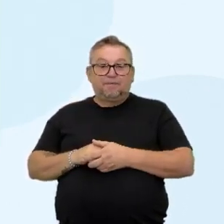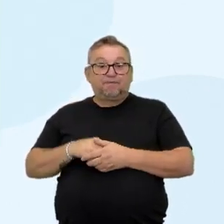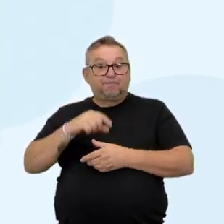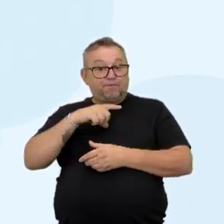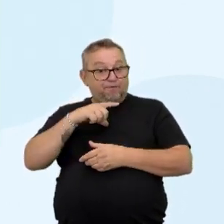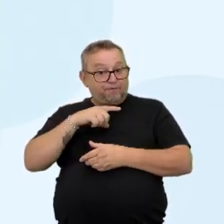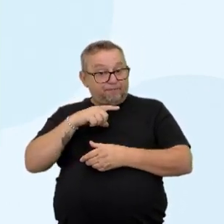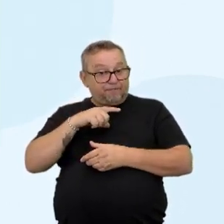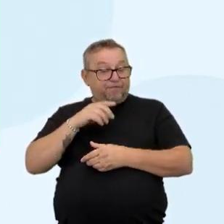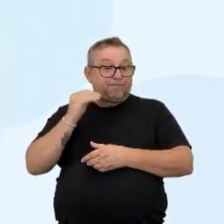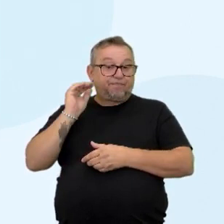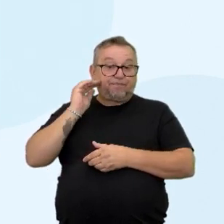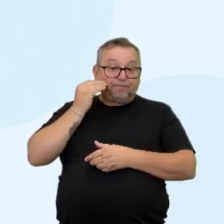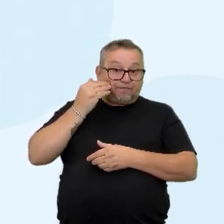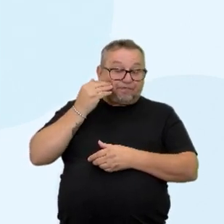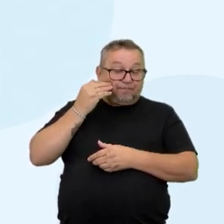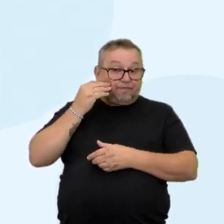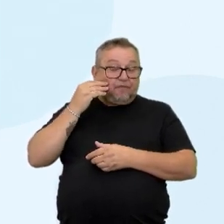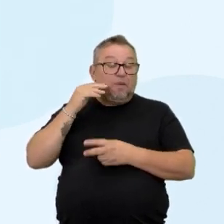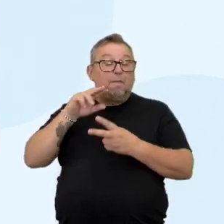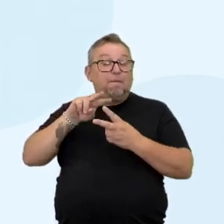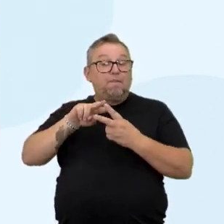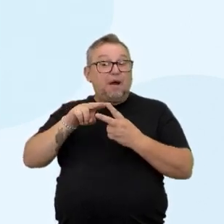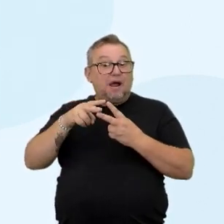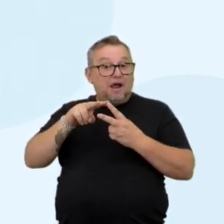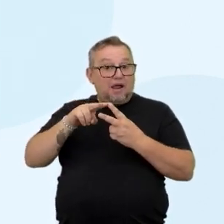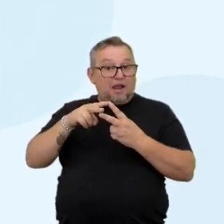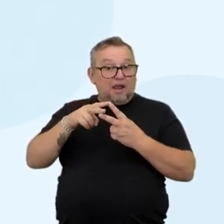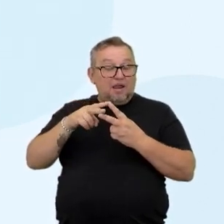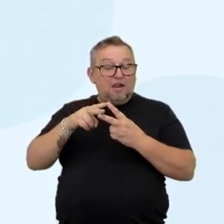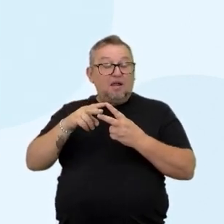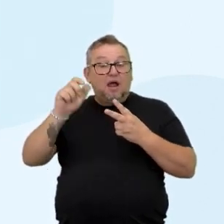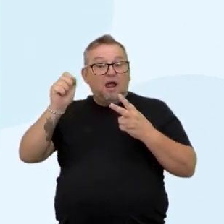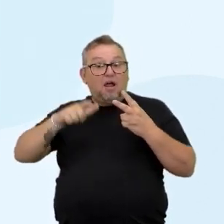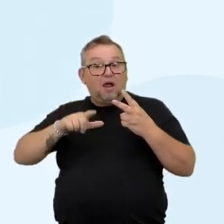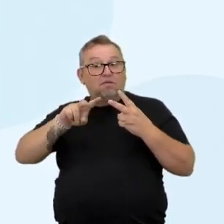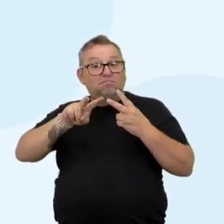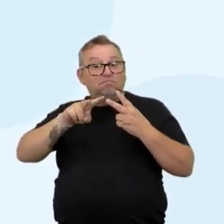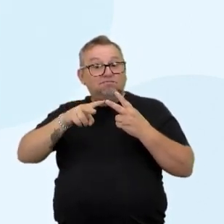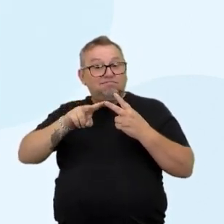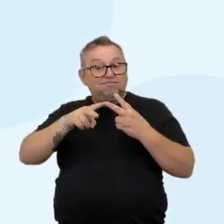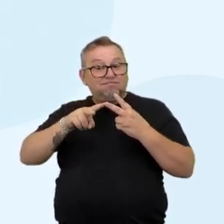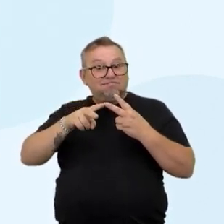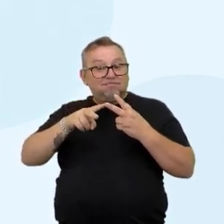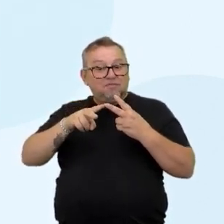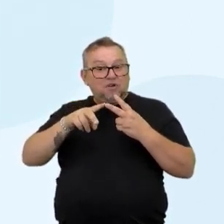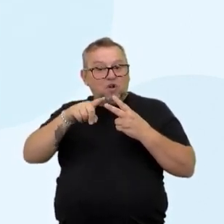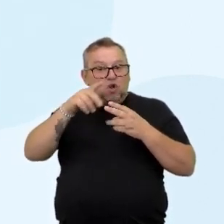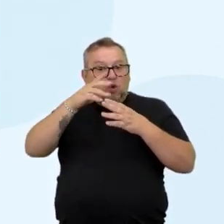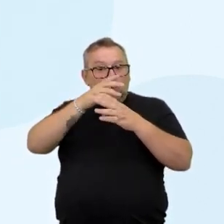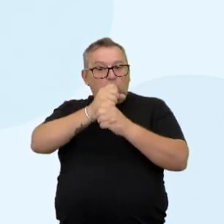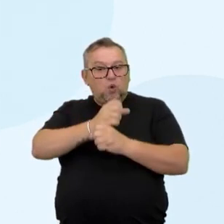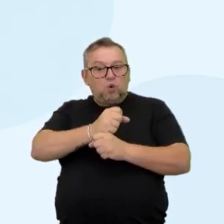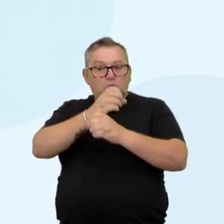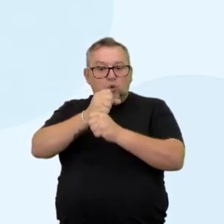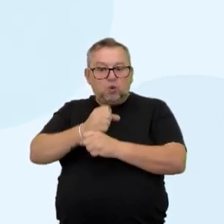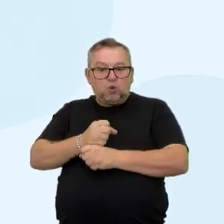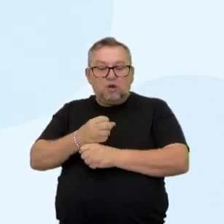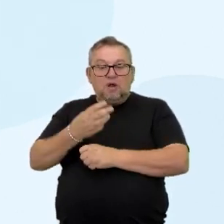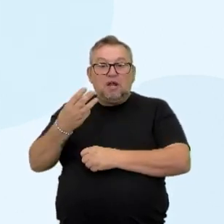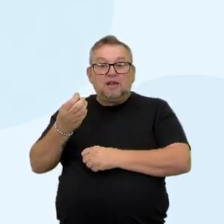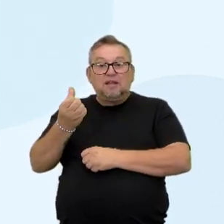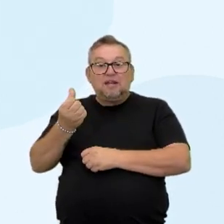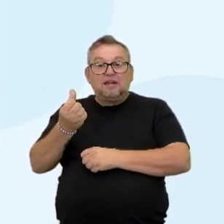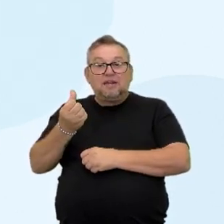os pares em rosa e os ímpares em azul. Se você contar tudo isso aí, Osmar, tudo, vai dar aí, ó, o